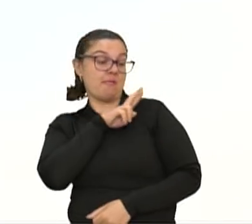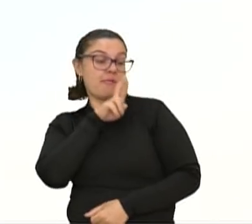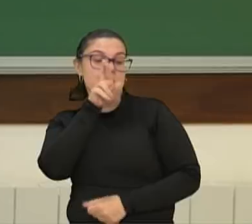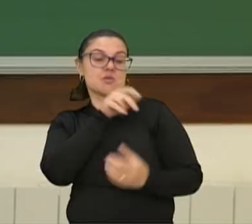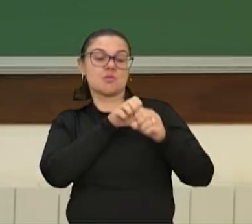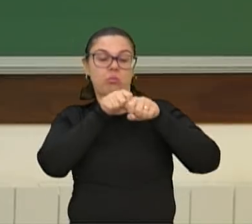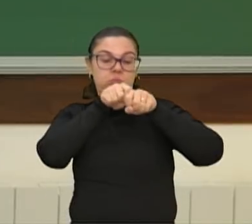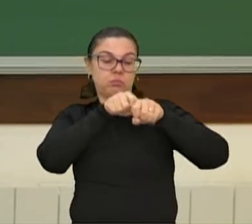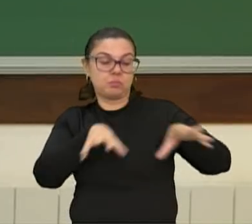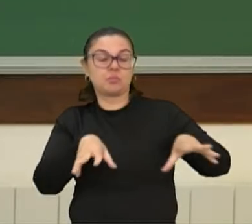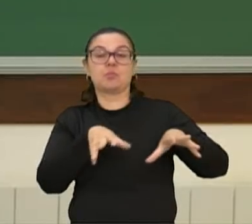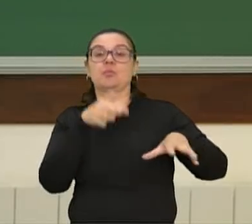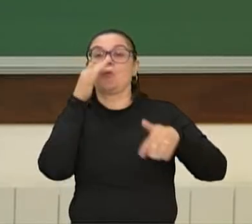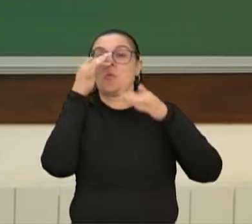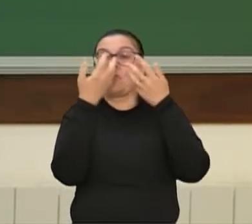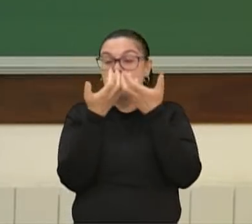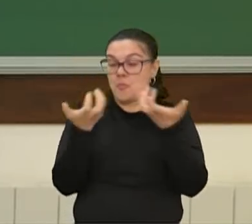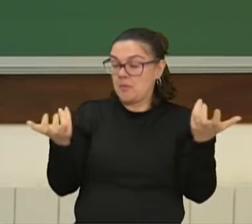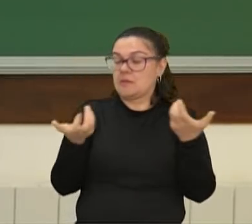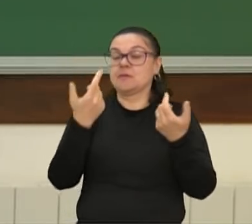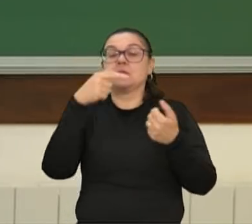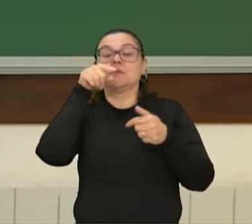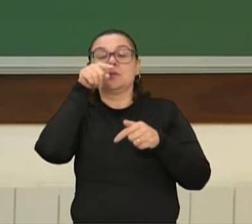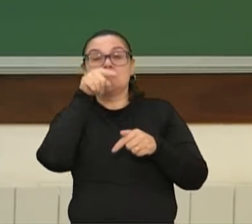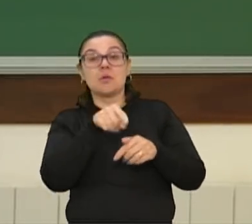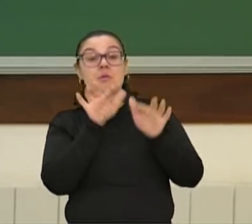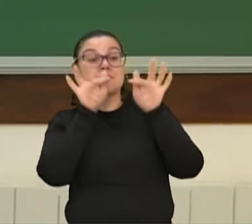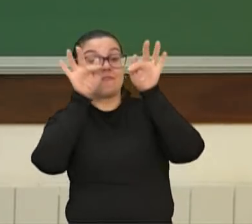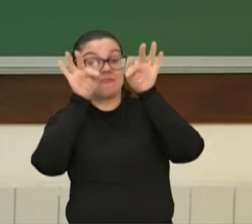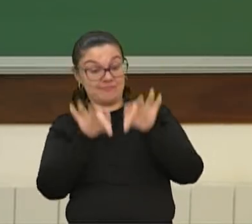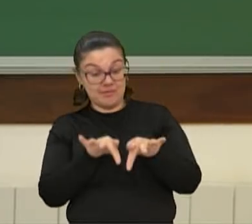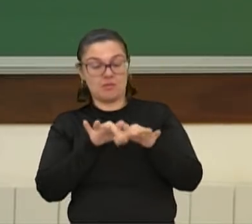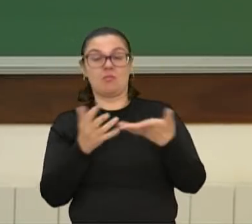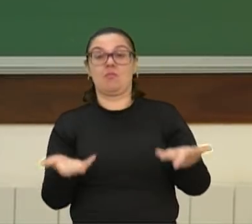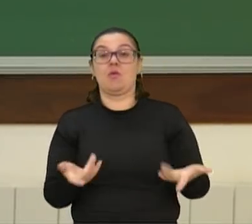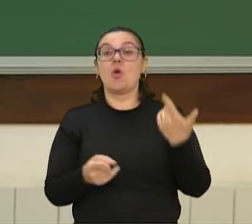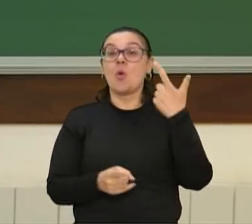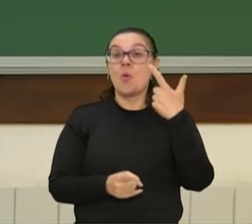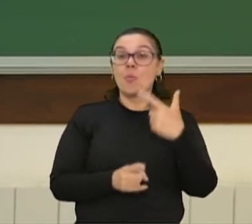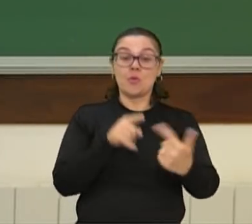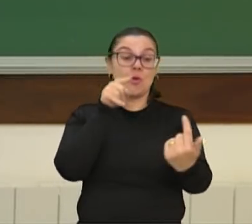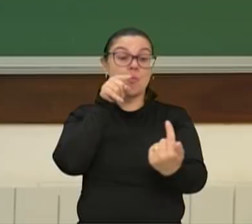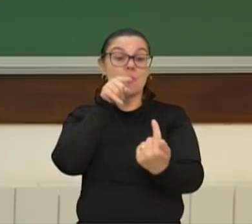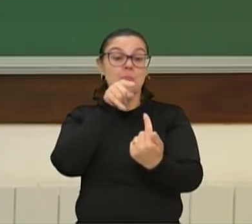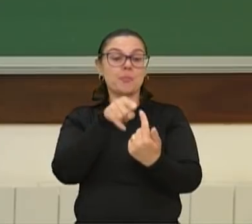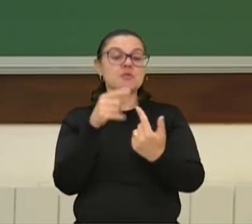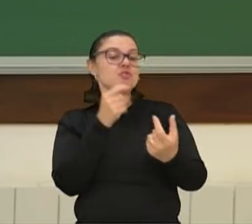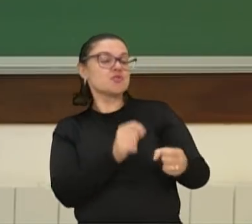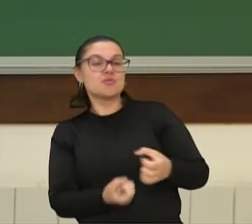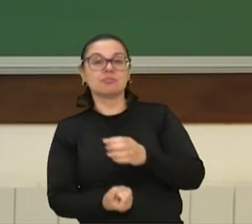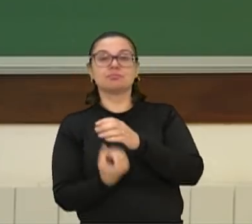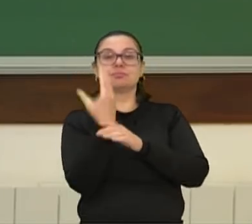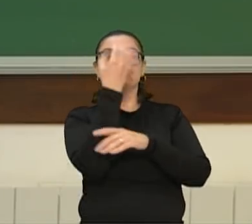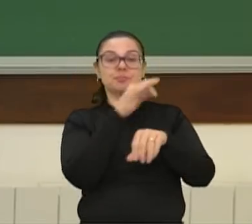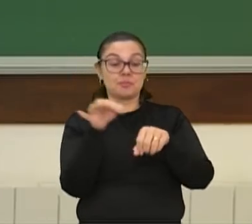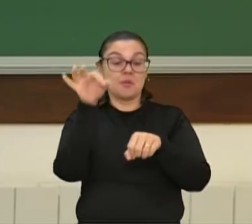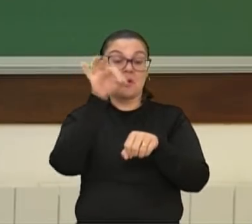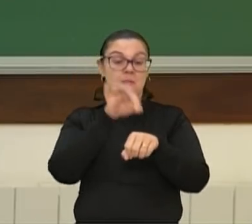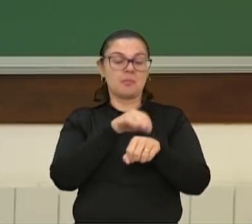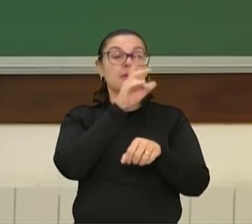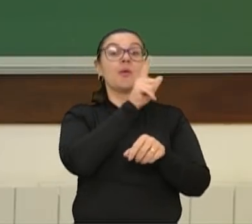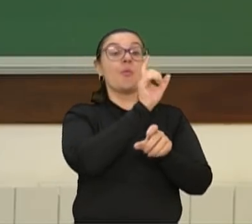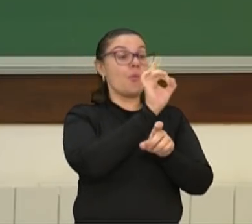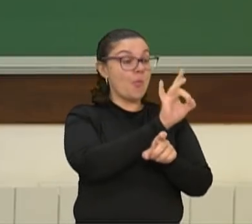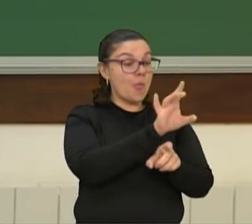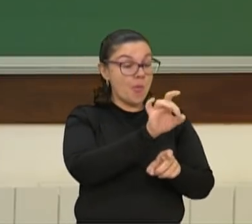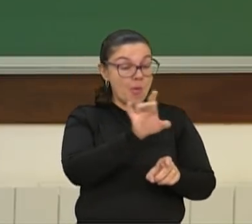pela polinização e tudo mais. Então essa é a causa final, é o objetivo da coisa existir. E aí cada ser